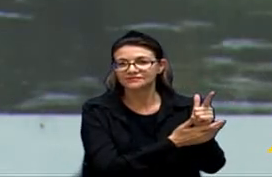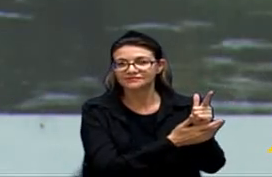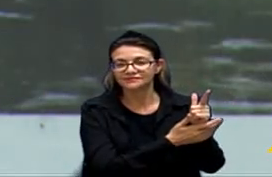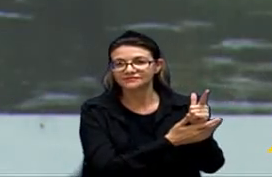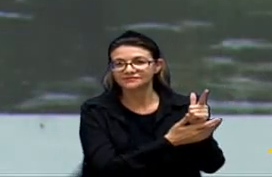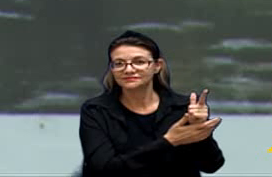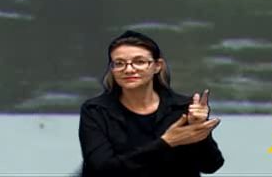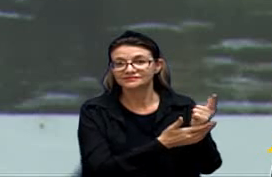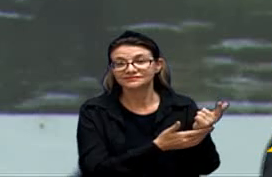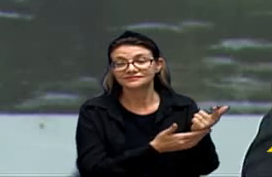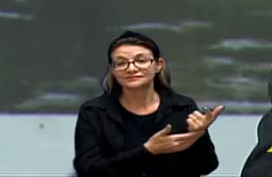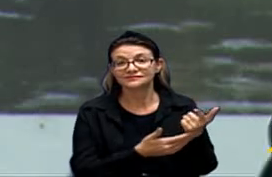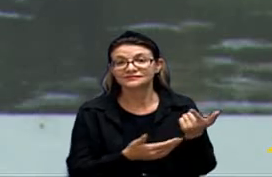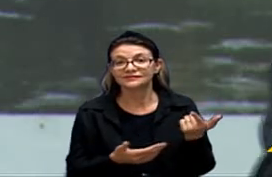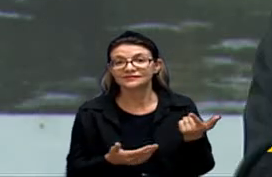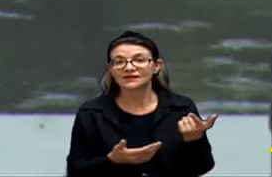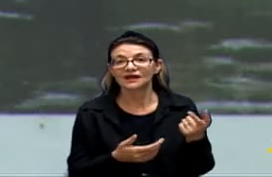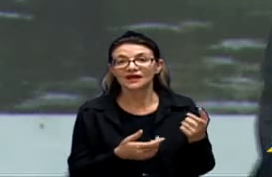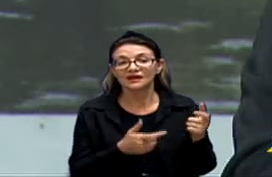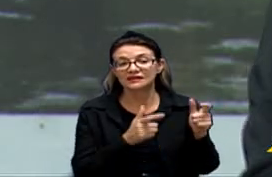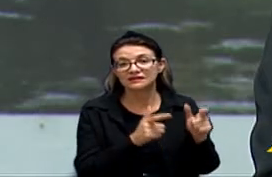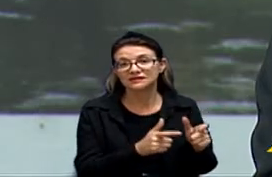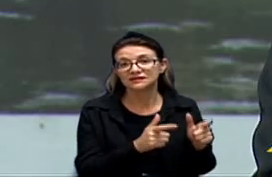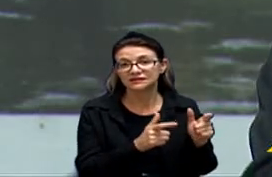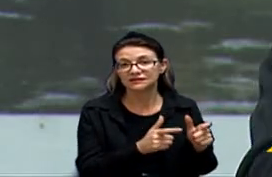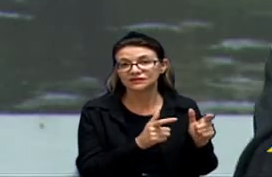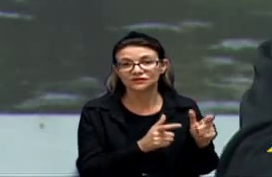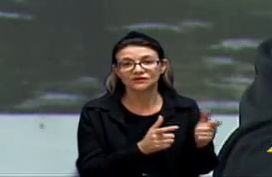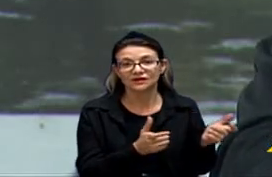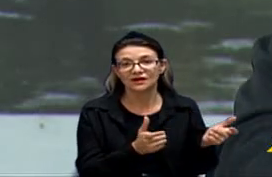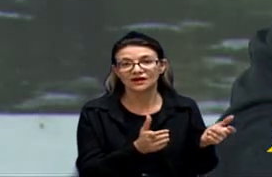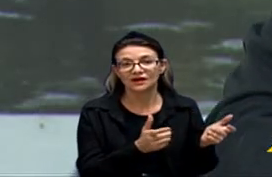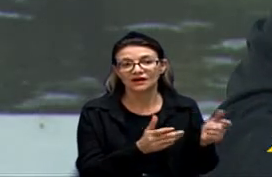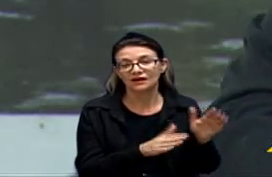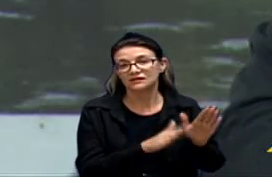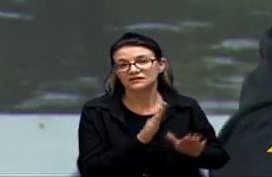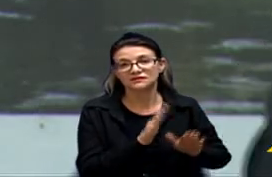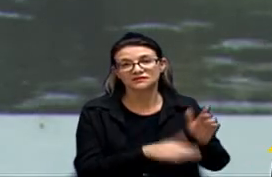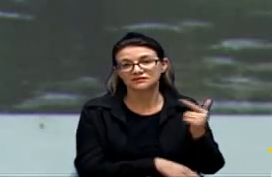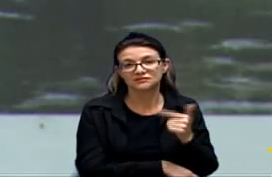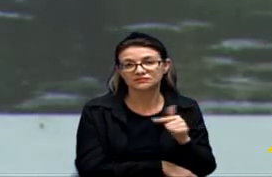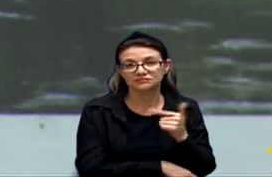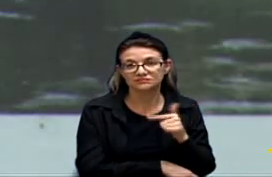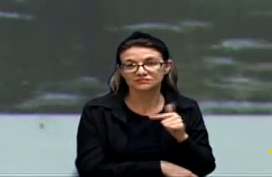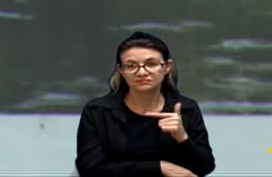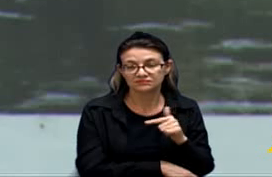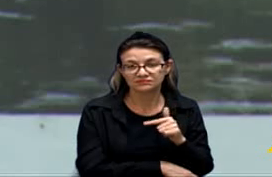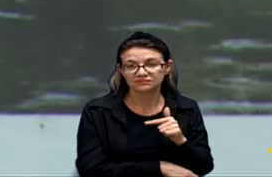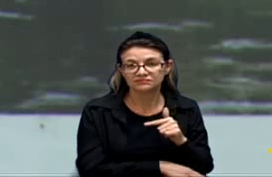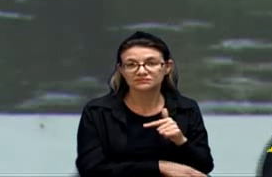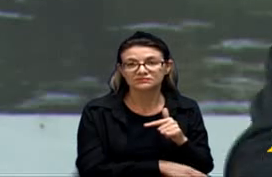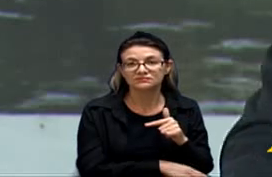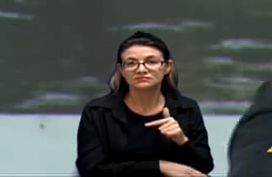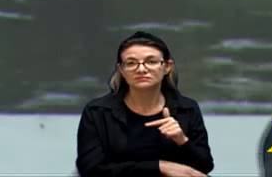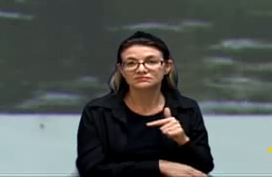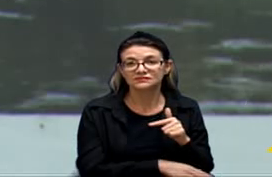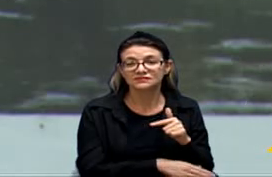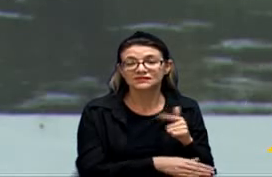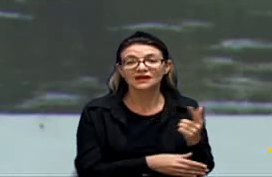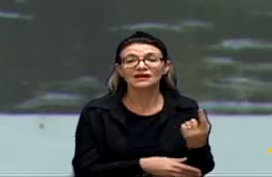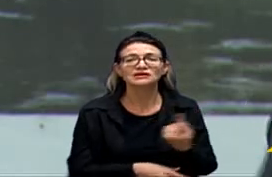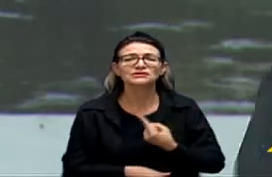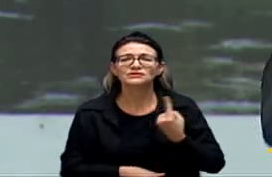um estabelecimento que instale e eu acredito que muitos ainda vão instalar vai ter que vai ter que ser necessário mais fiscalizações mas o cara instala